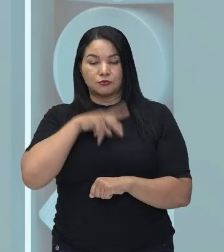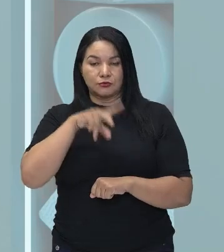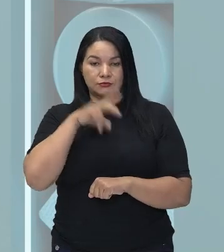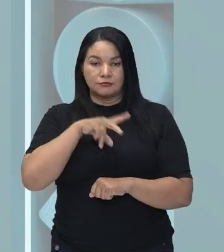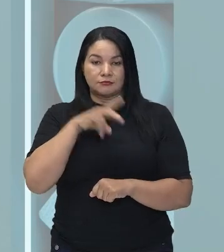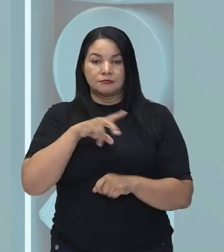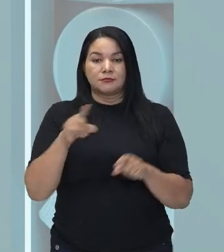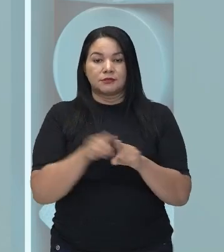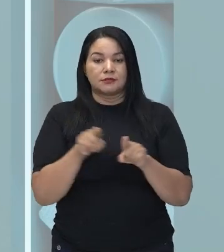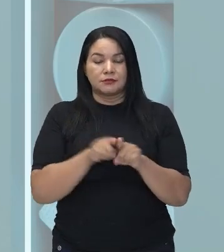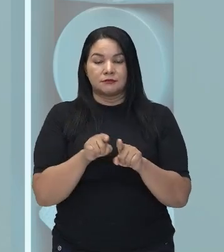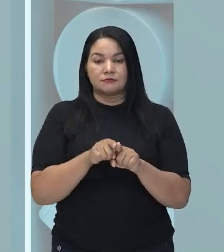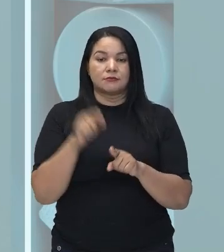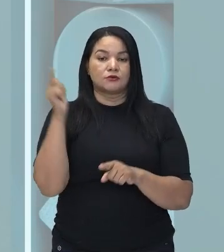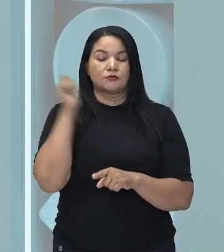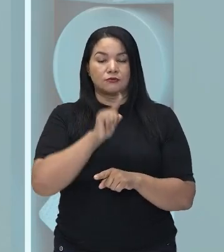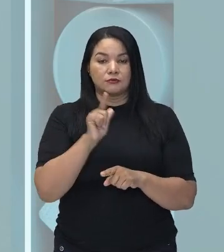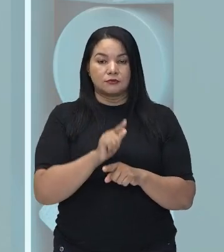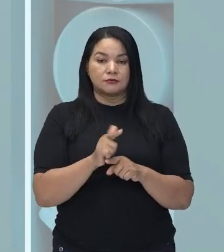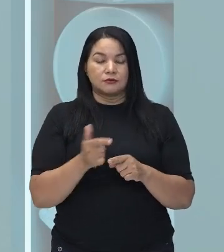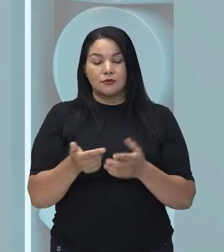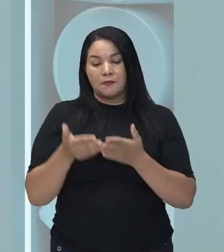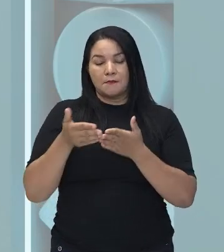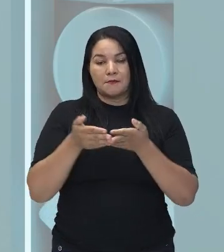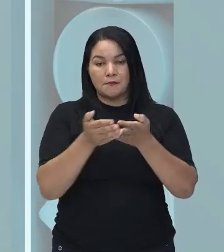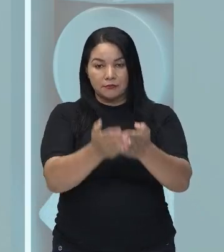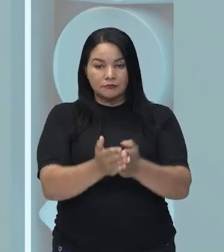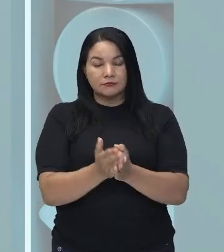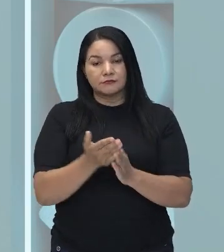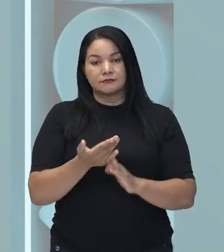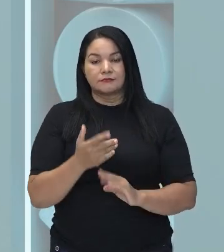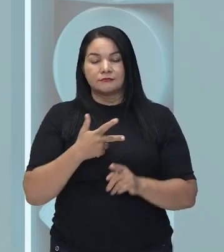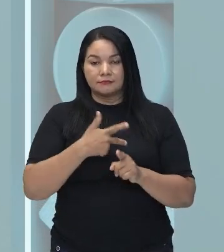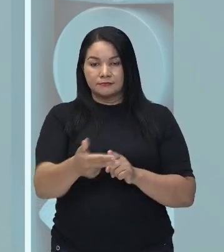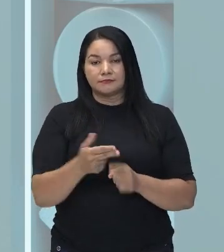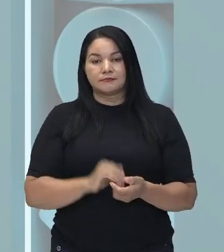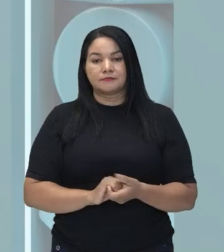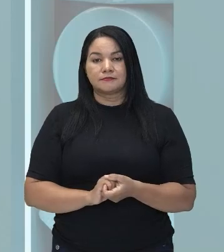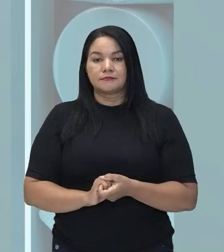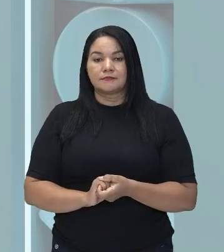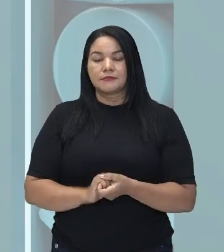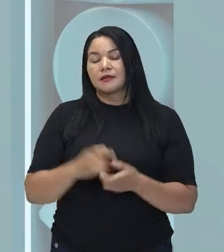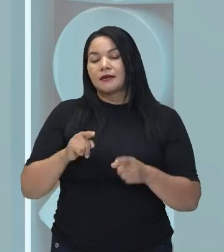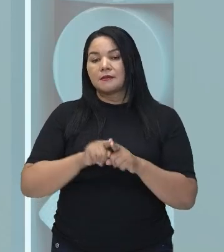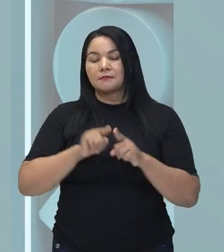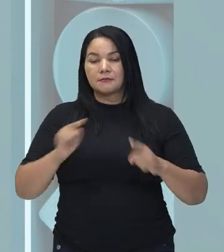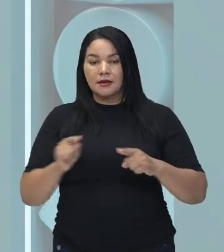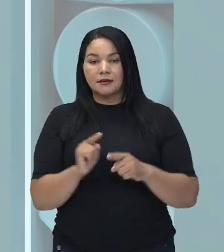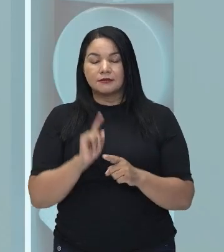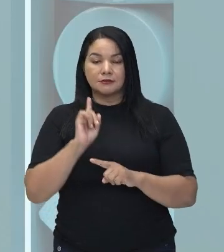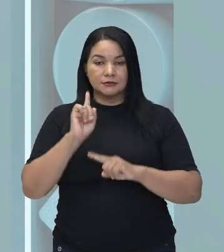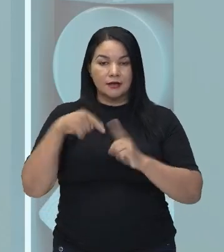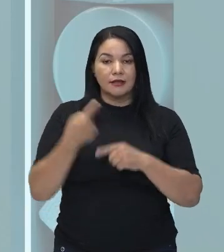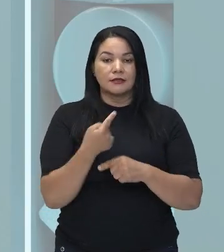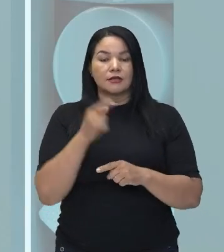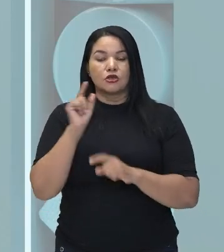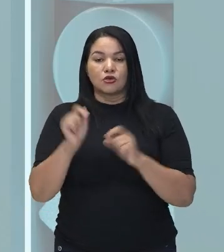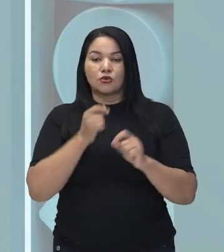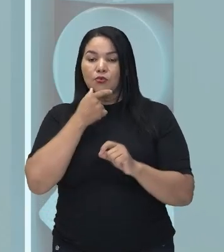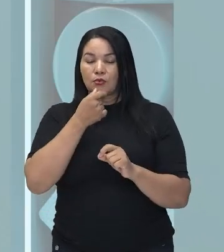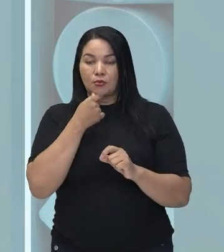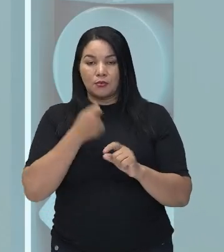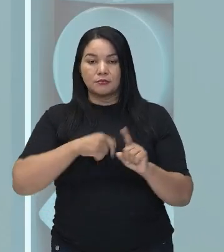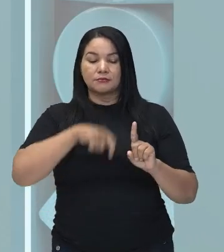de se lançar ao mar. Certo? Mas, para além de poesia nacionalista, Fernando Pessoa, o ortônimo,